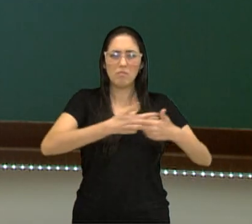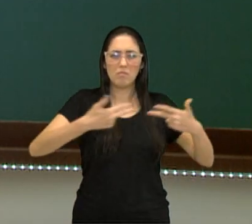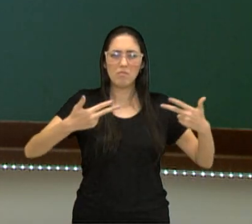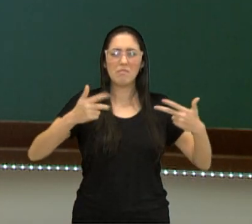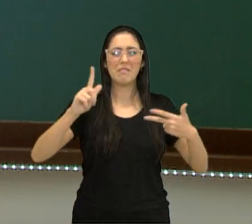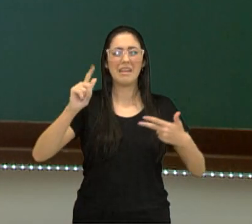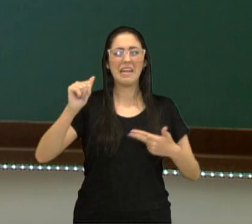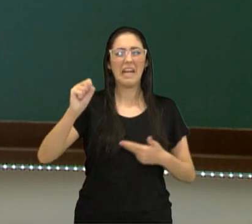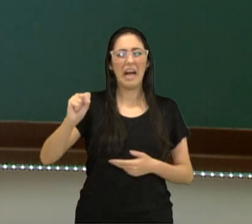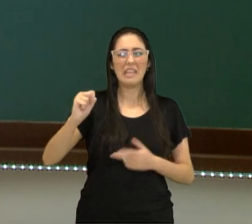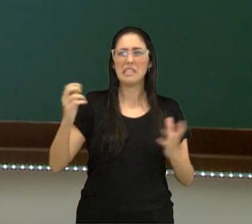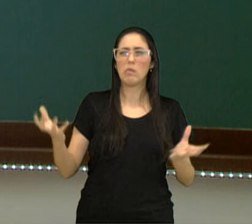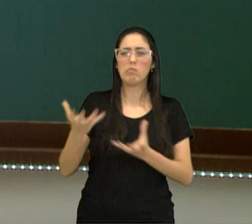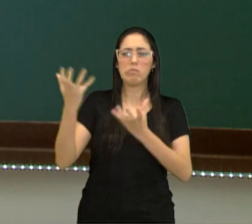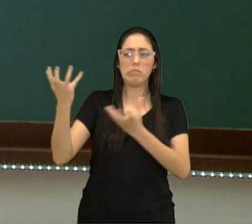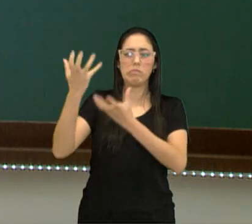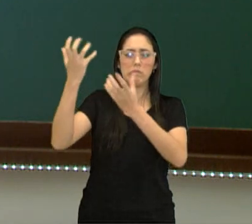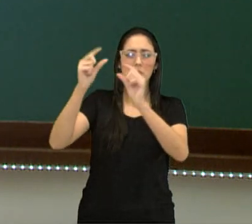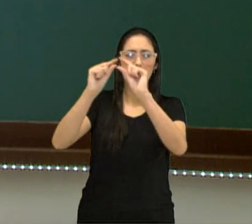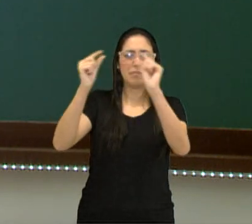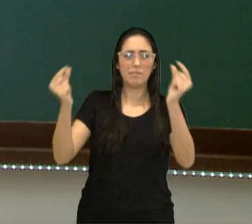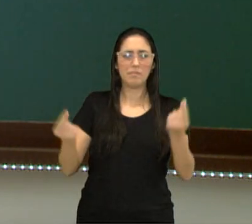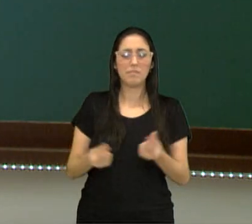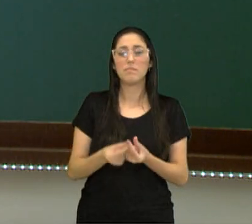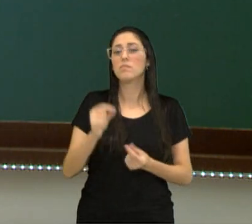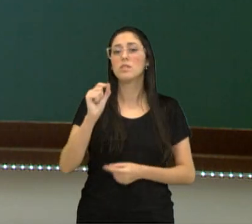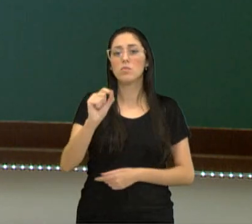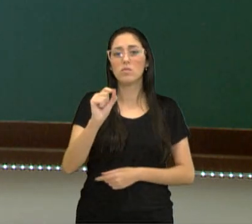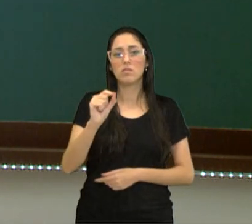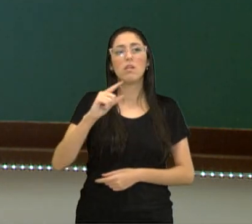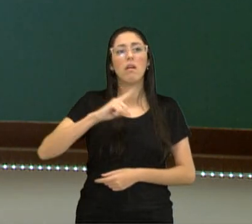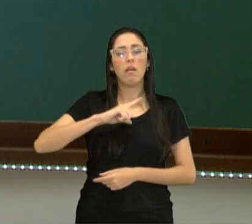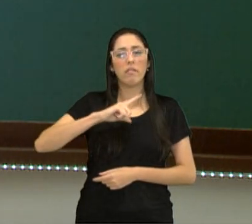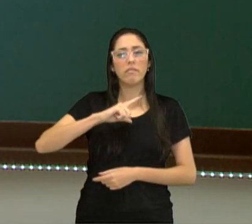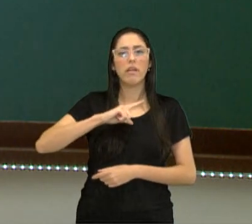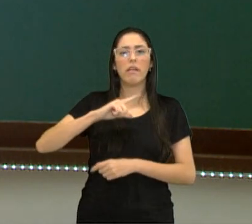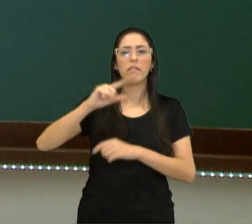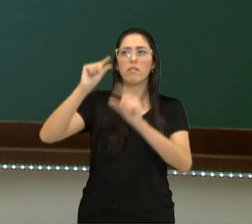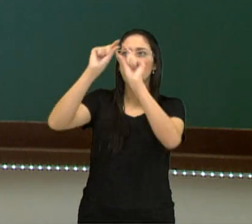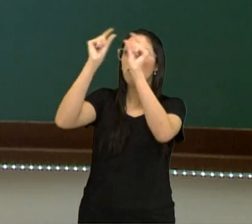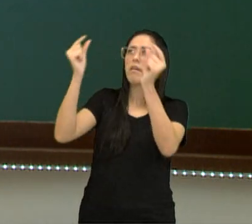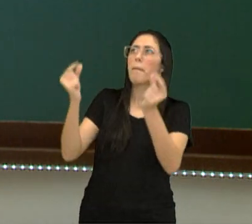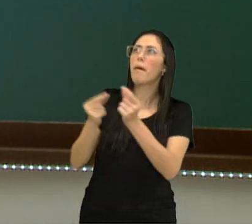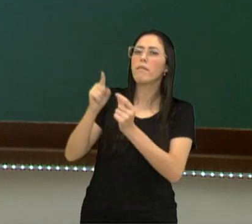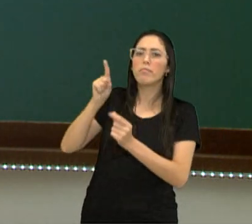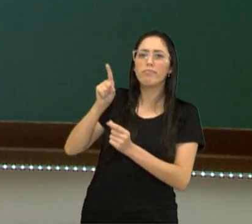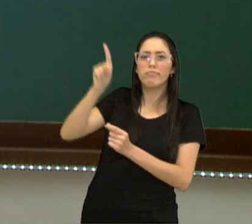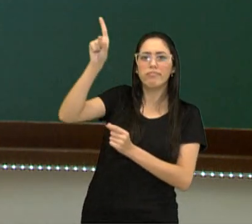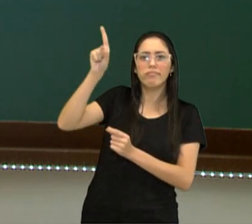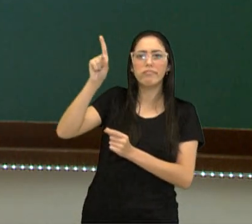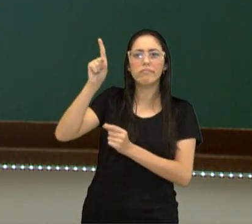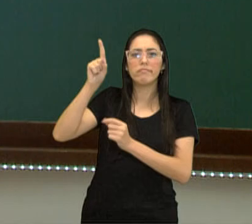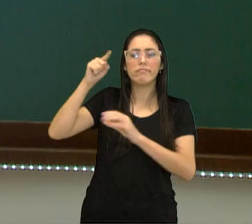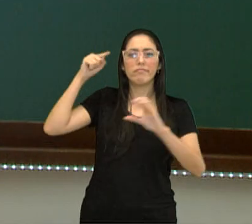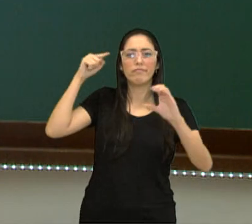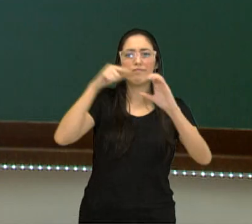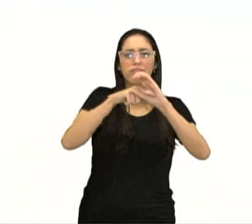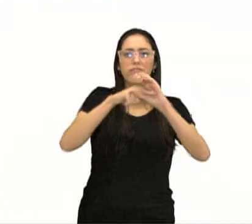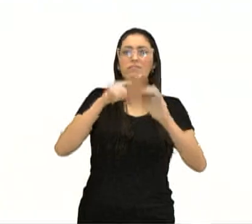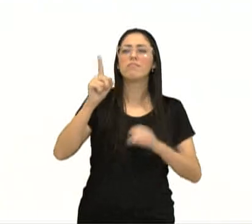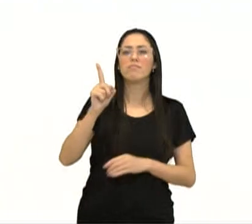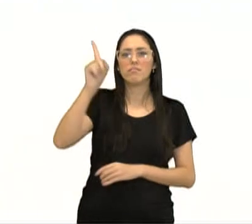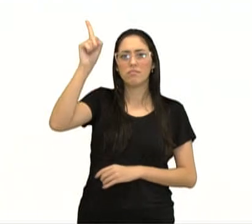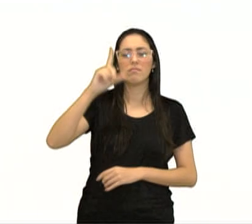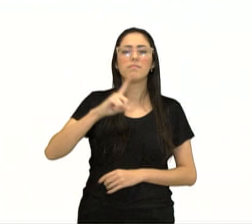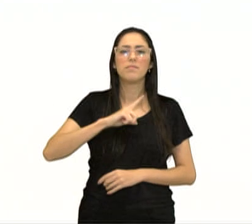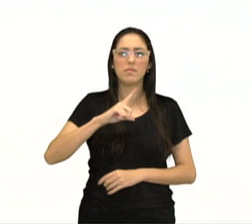na atmosfera fez com que formasse um buraco na camada de ozônio. E olha aqui na tela que regiões da